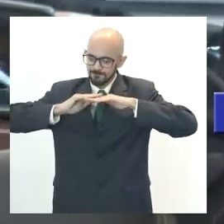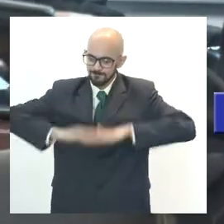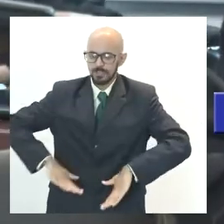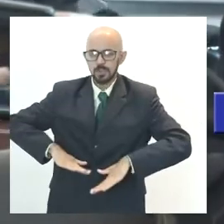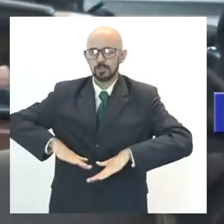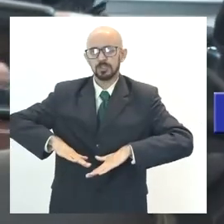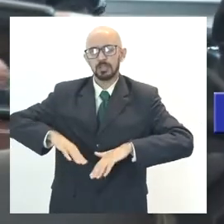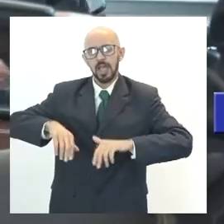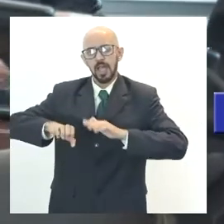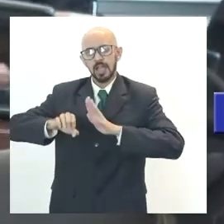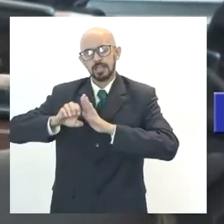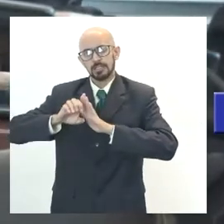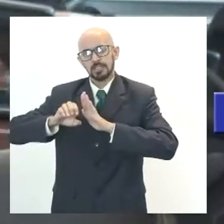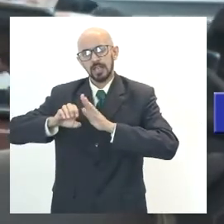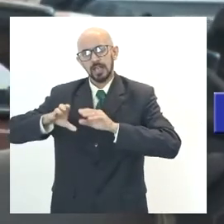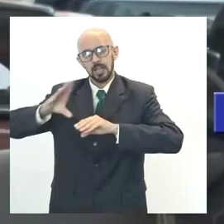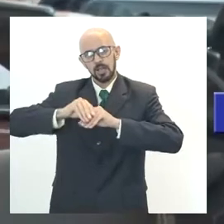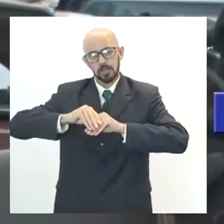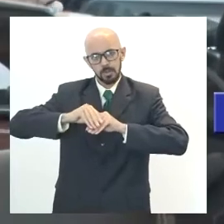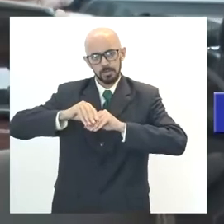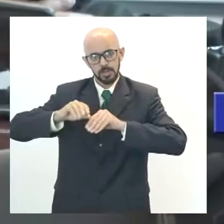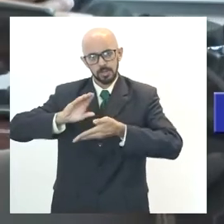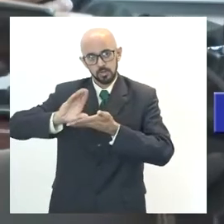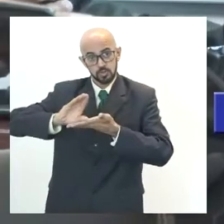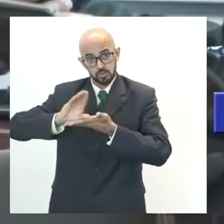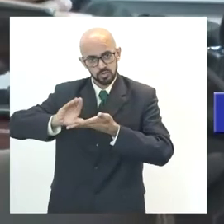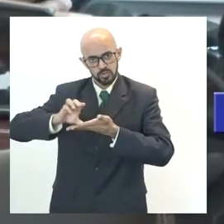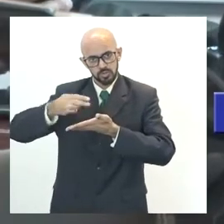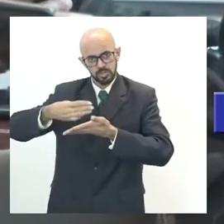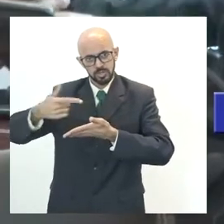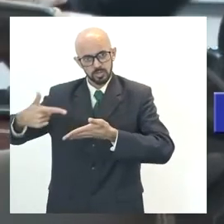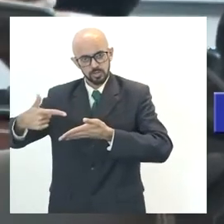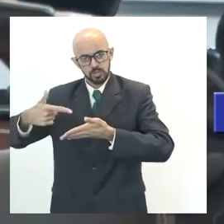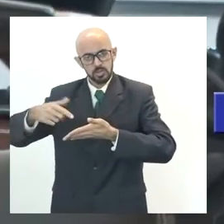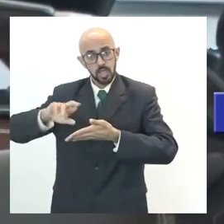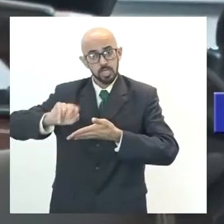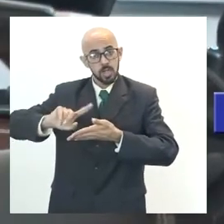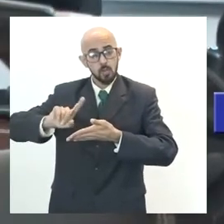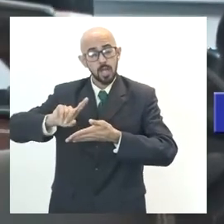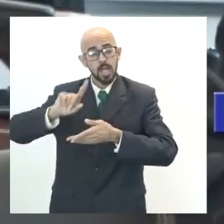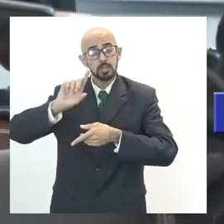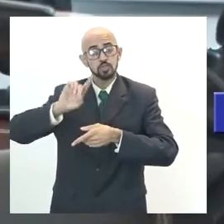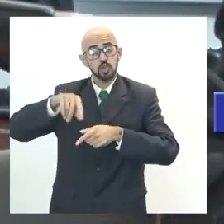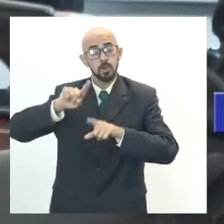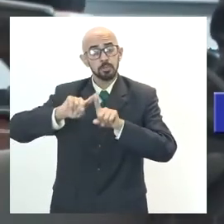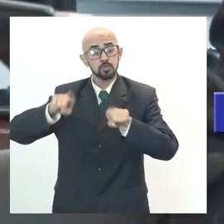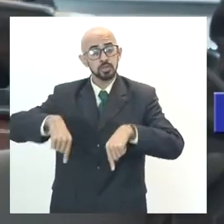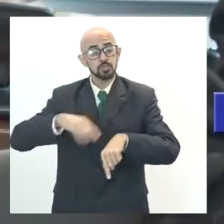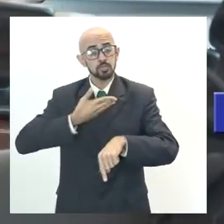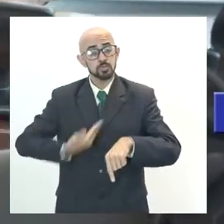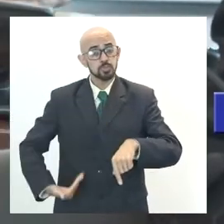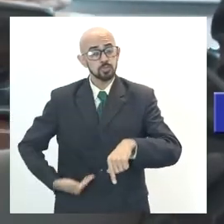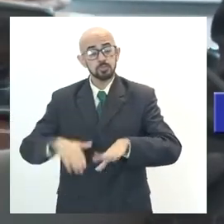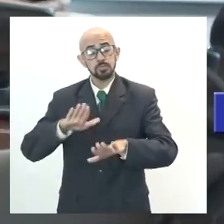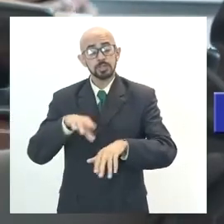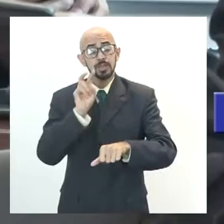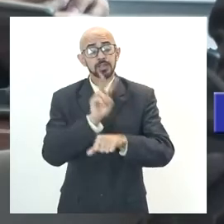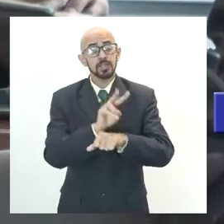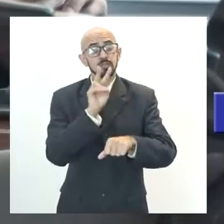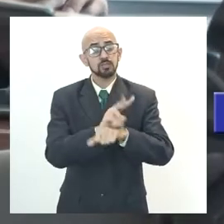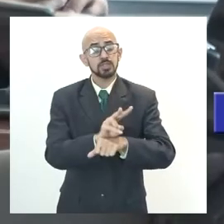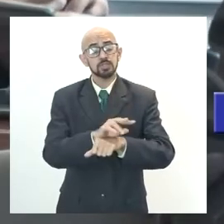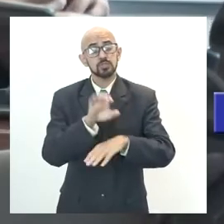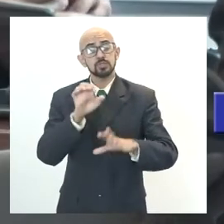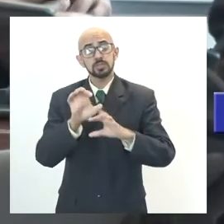32 ela não diz respeito à defesa somente do serviço público ela diz respeito à defesa do Estado democrático